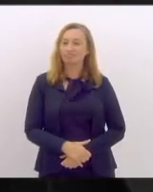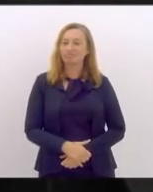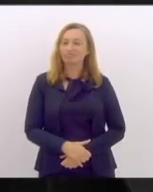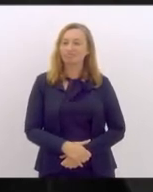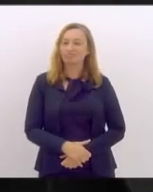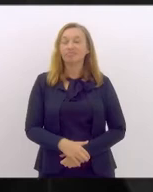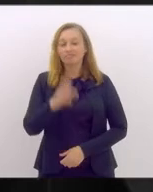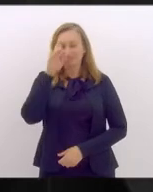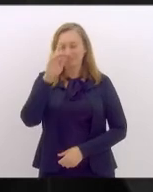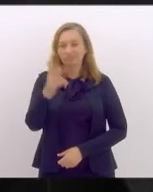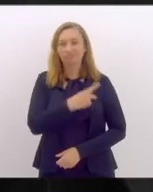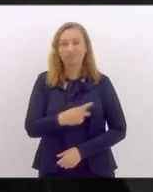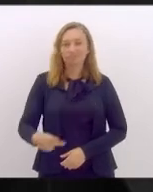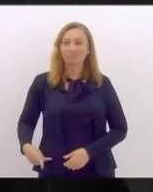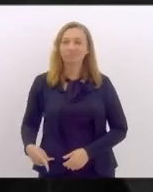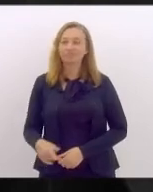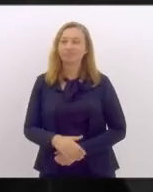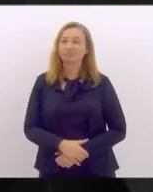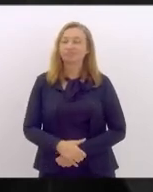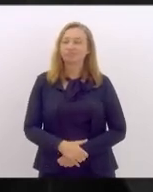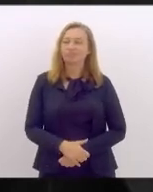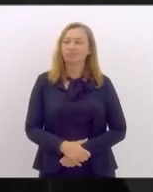senhor presidente